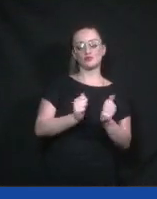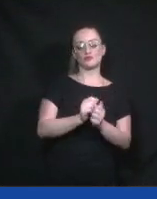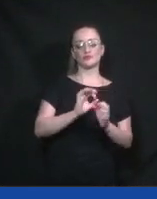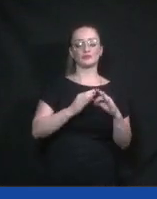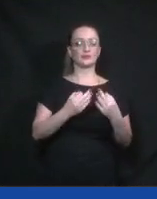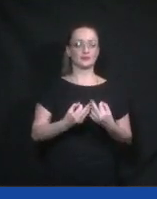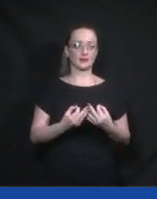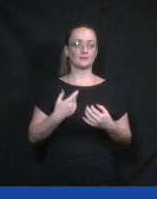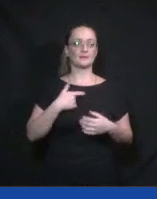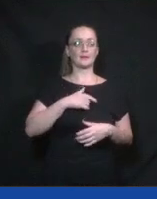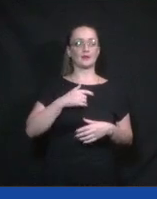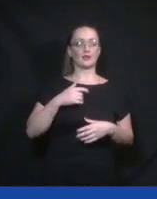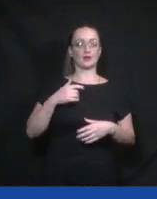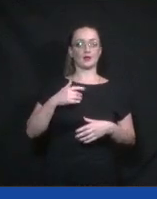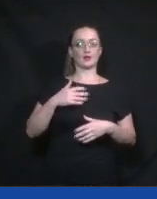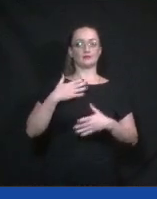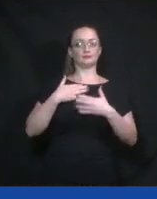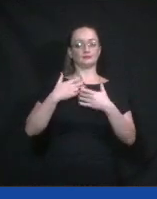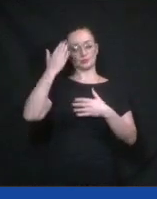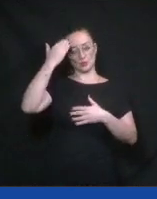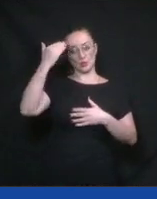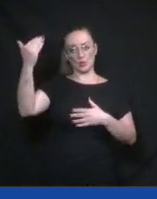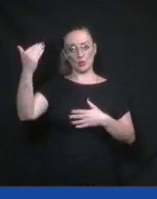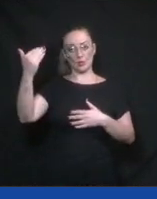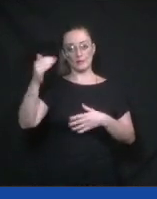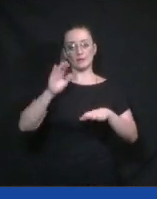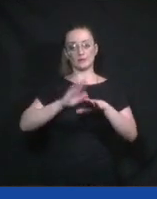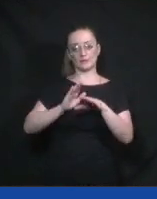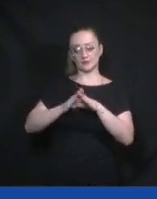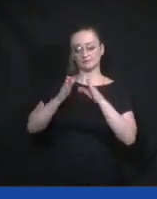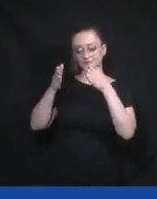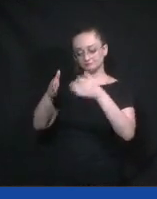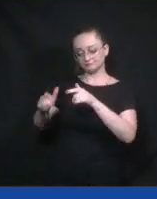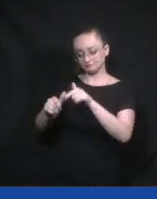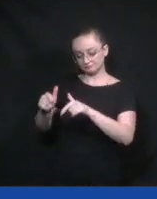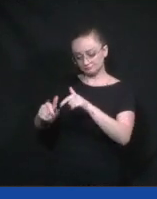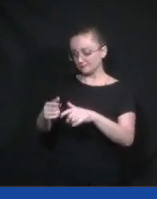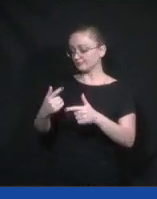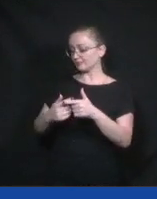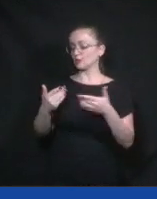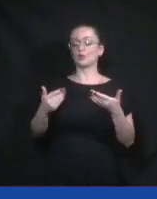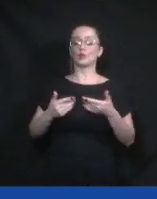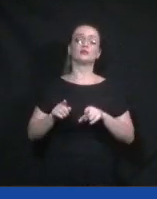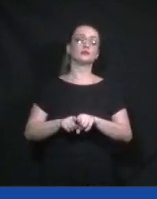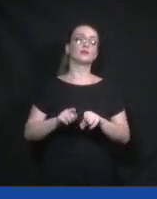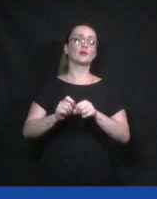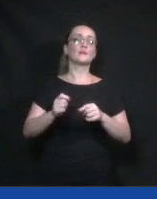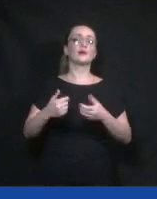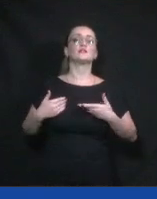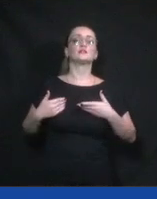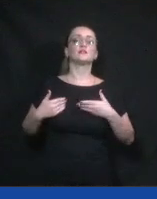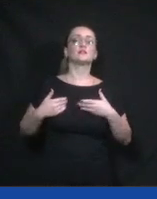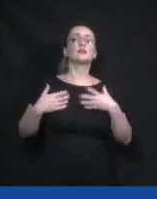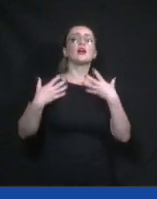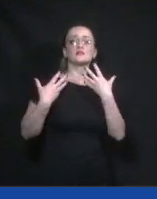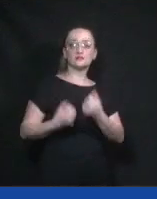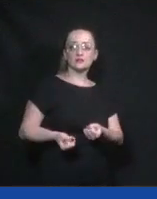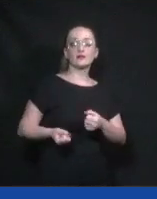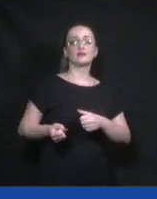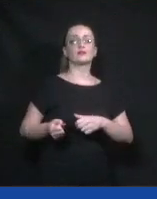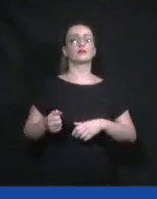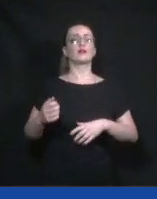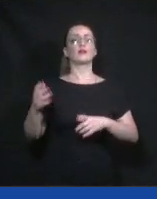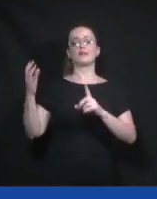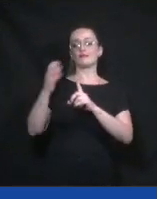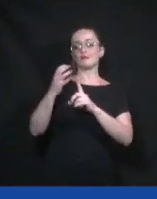de sua reputação ou honra para fazerem o que fazem o que estão hoje também muito mais expostos a ataques de